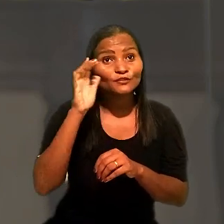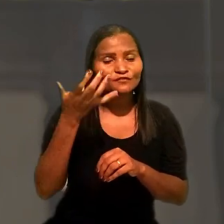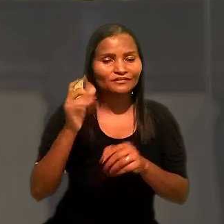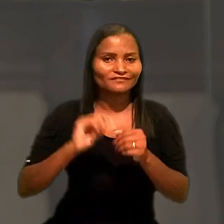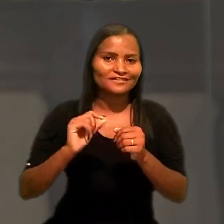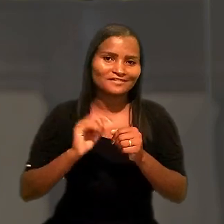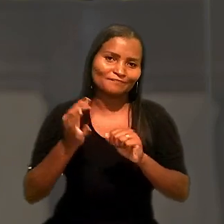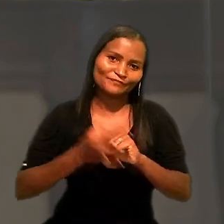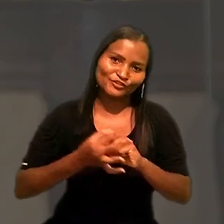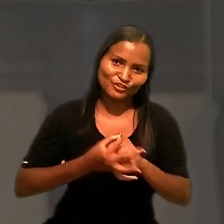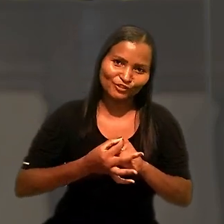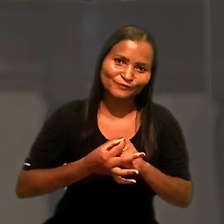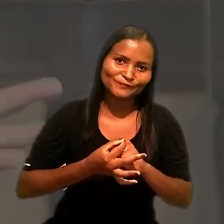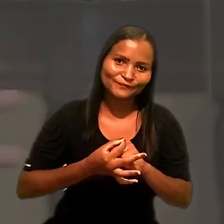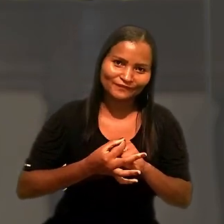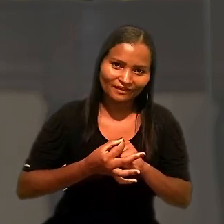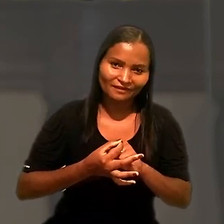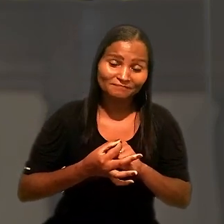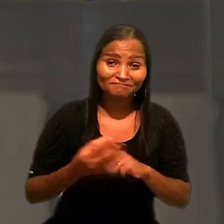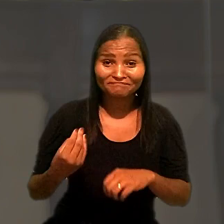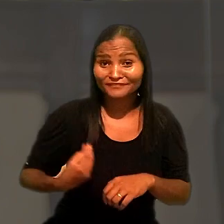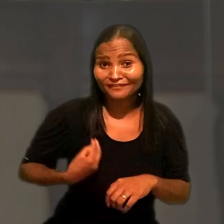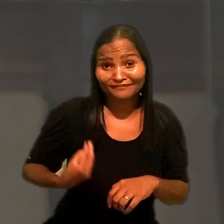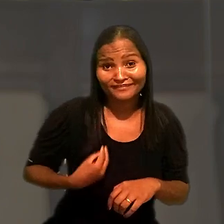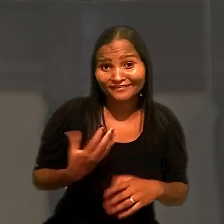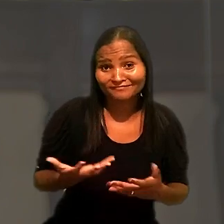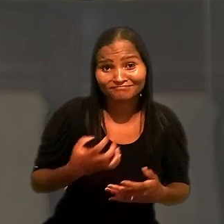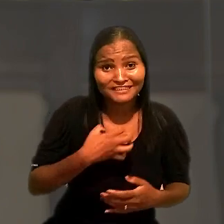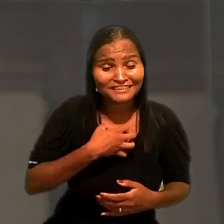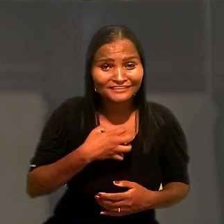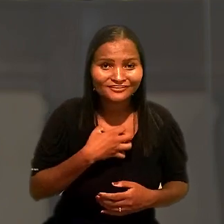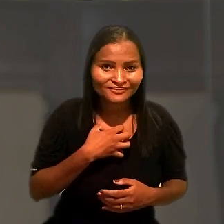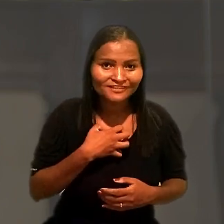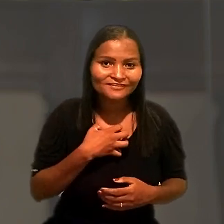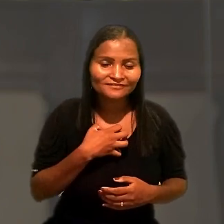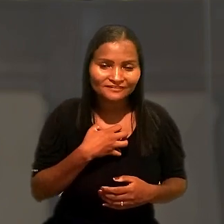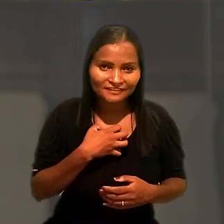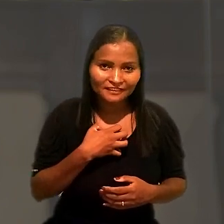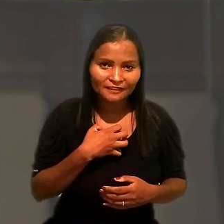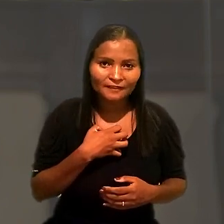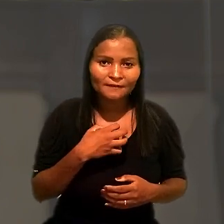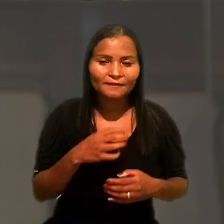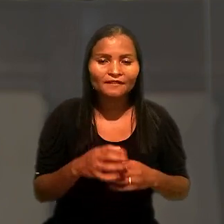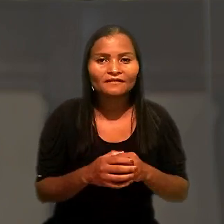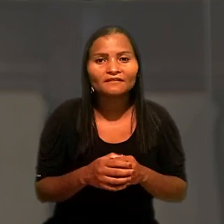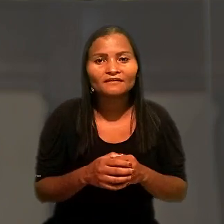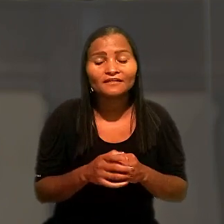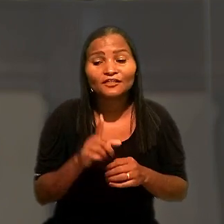Belo Horizonte. Então, eu resolvi fazer o curso de Direito. E a vida é assim.